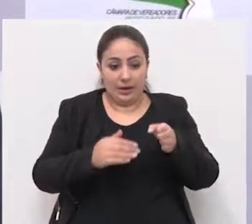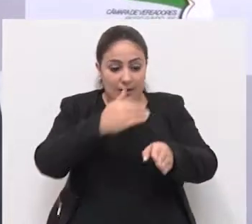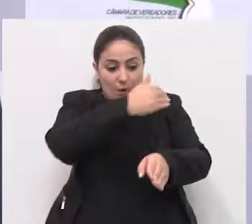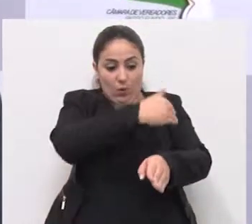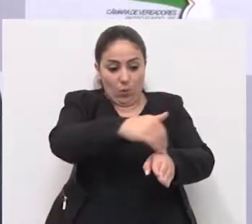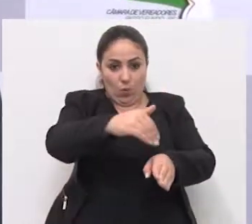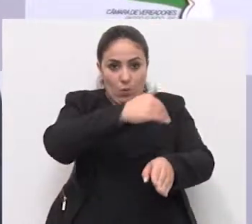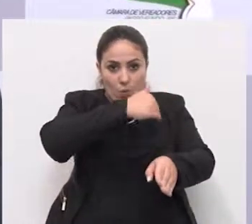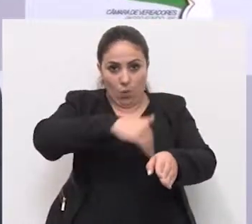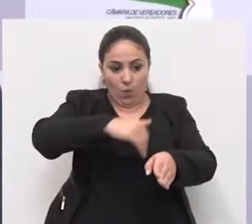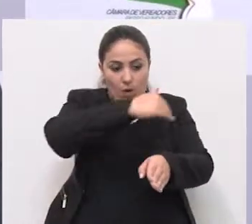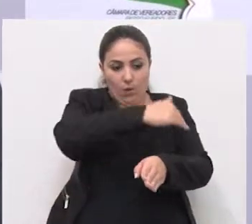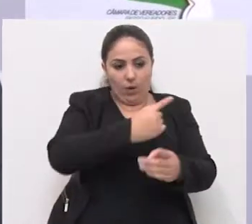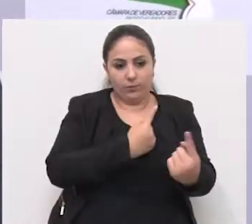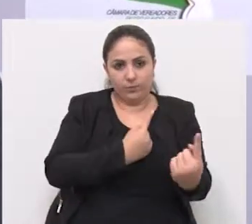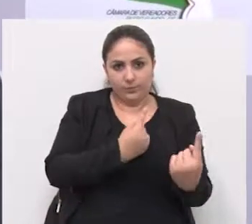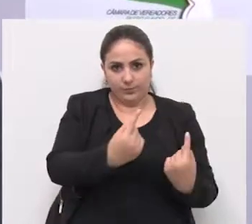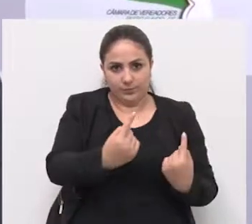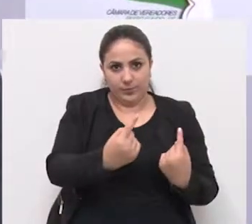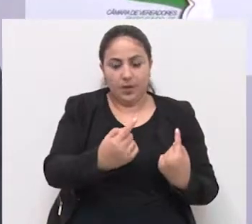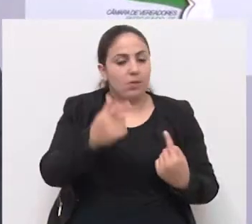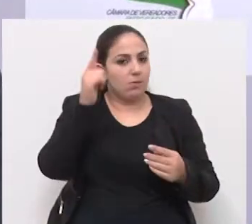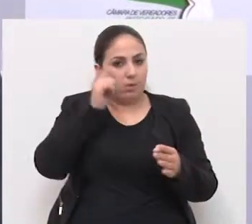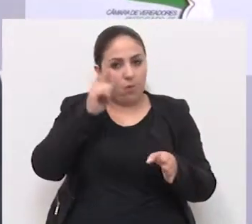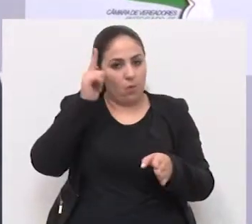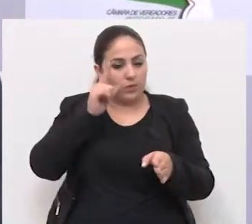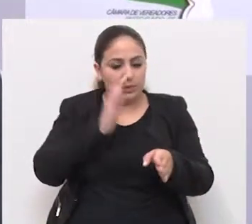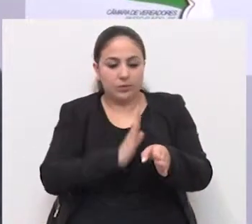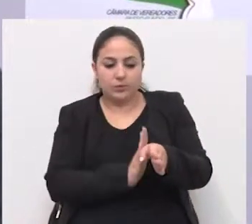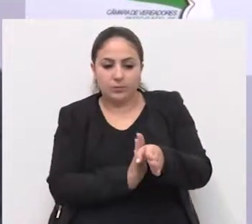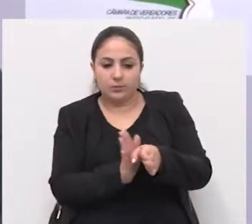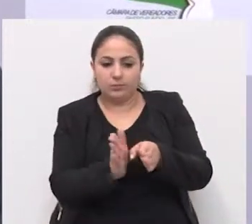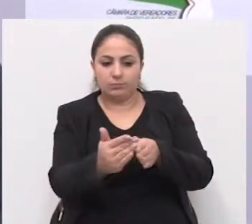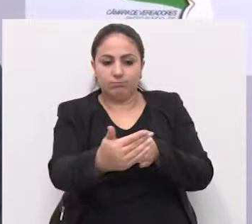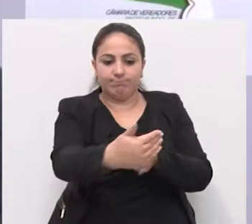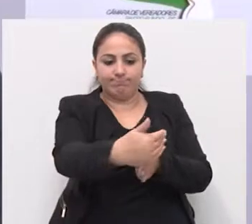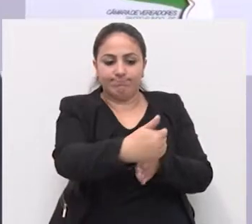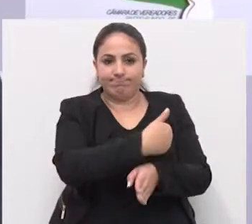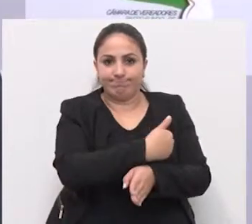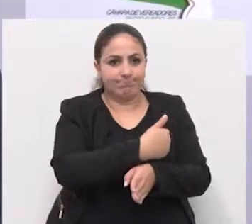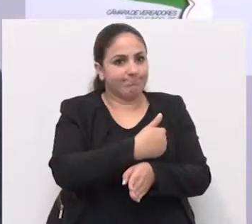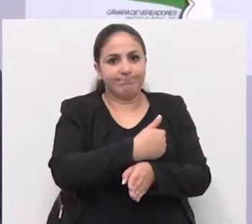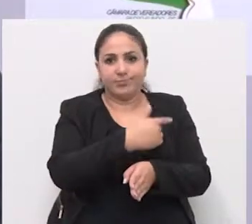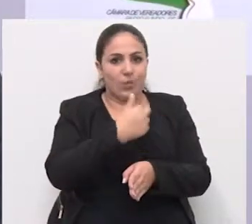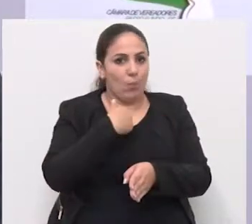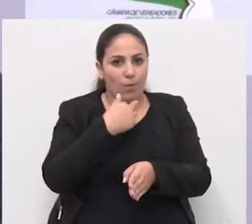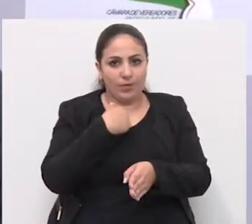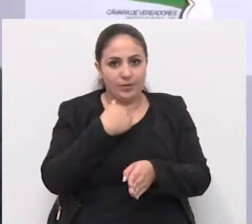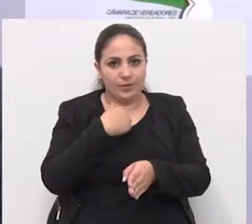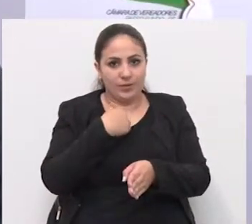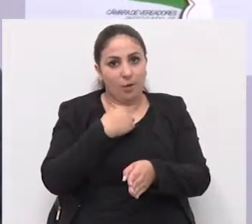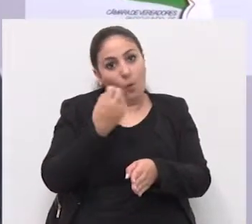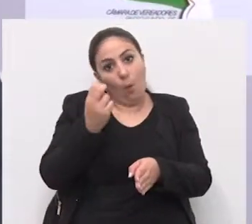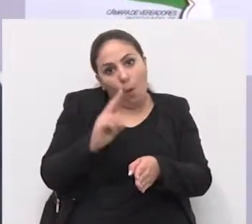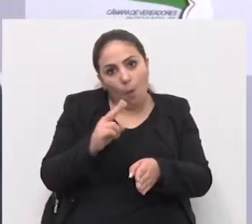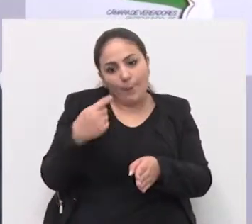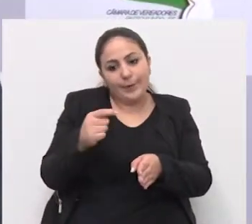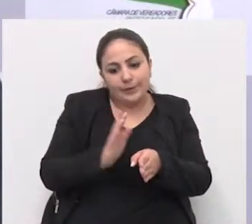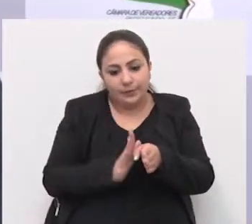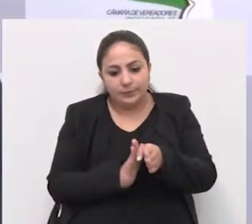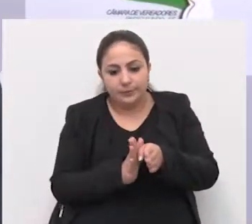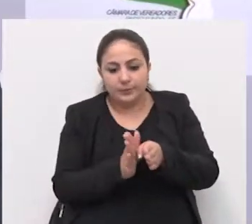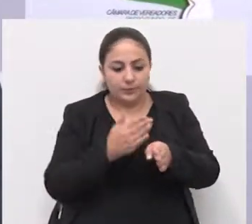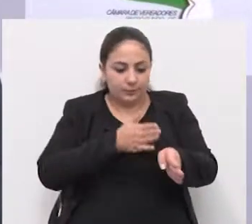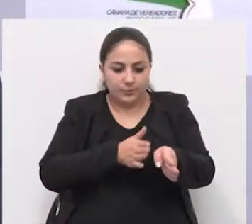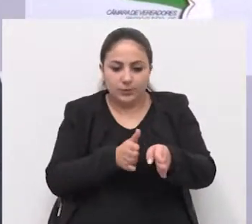é possível para o condutor de veículo fazer o retorno sem cometer uma infração de trânsito ou